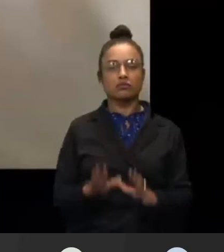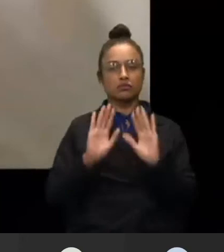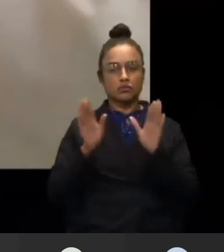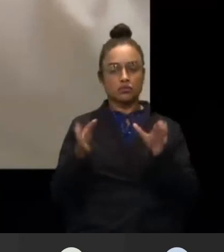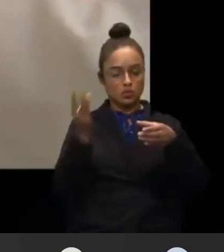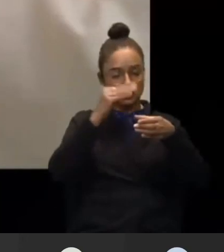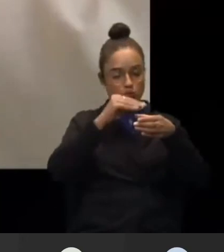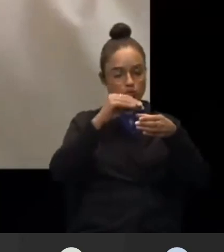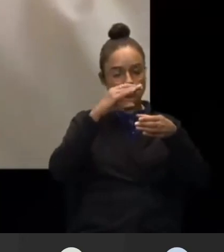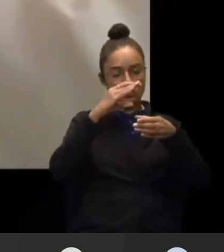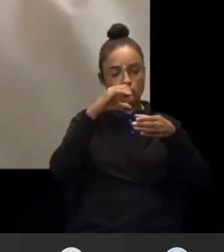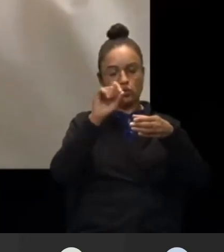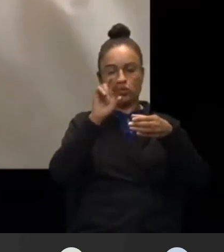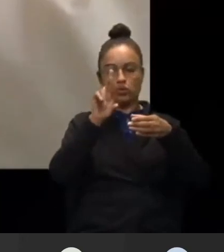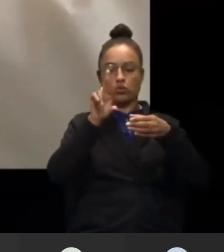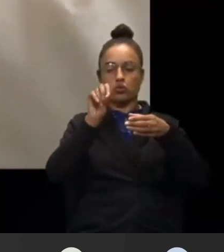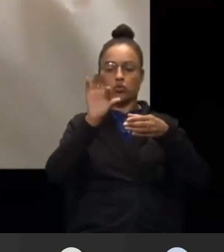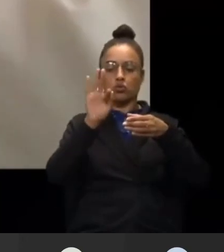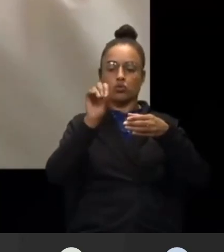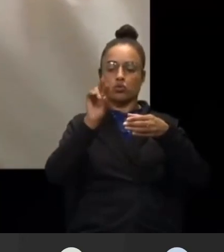Adicionando o cloroforme.